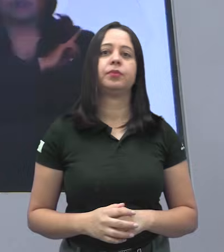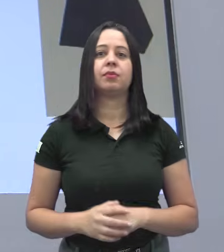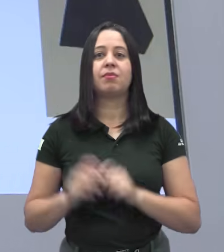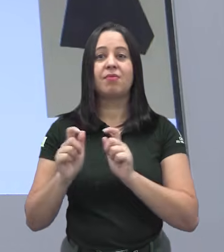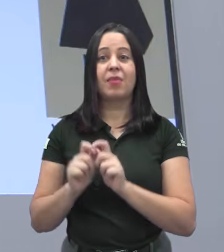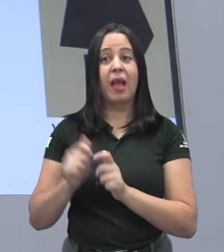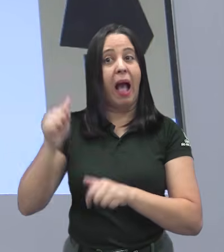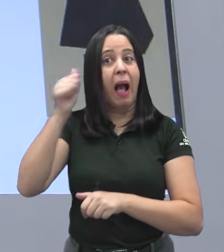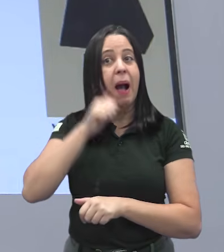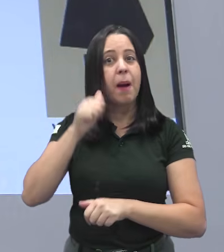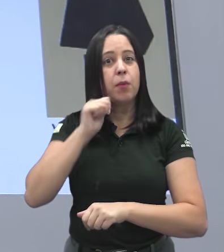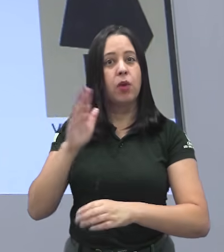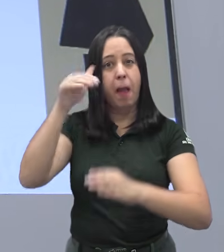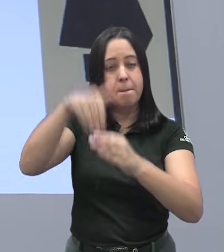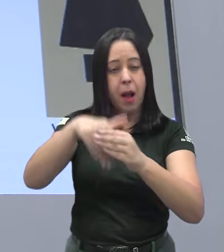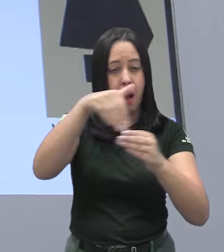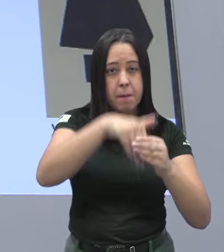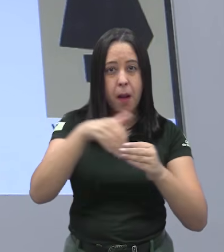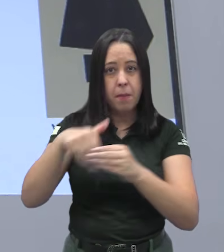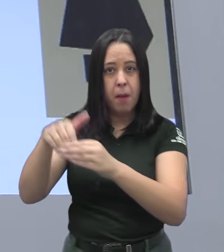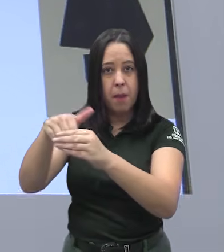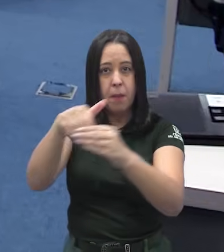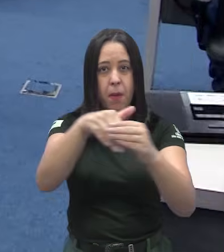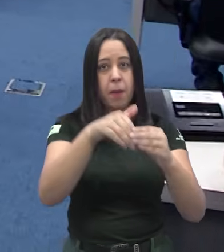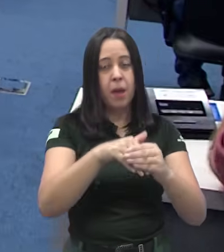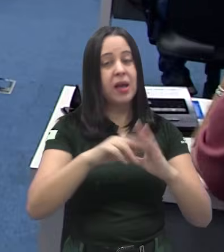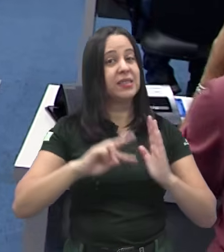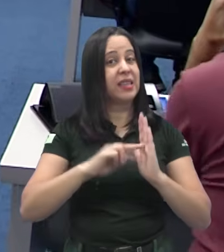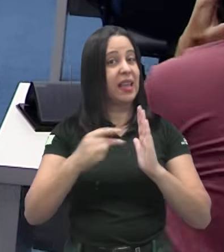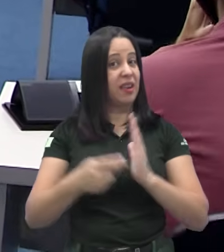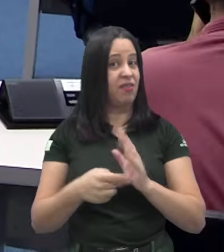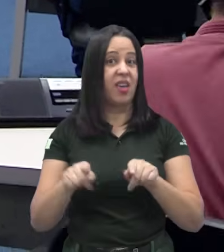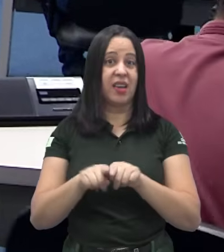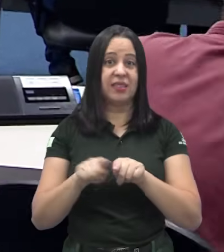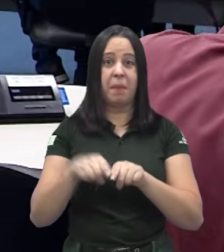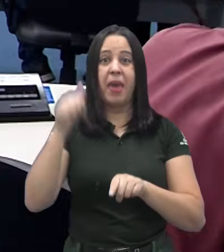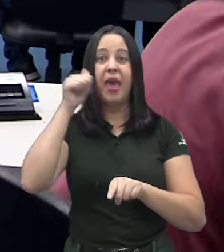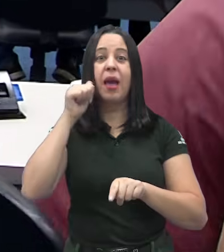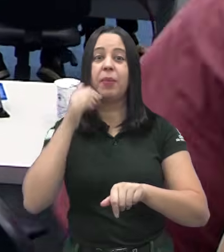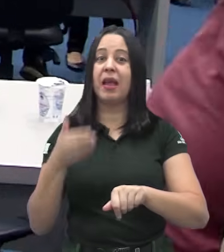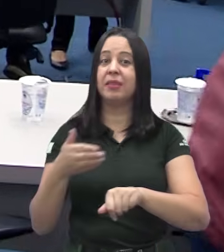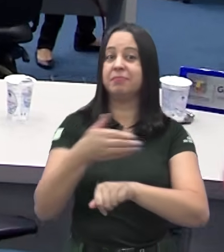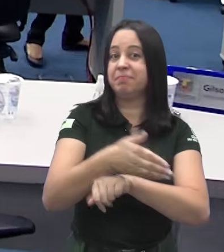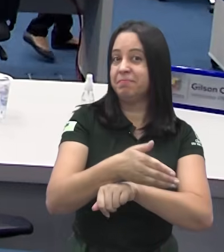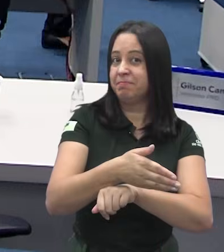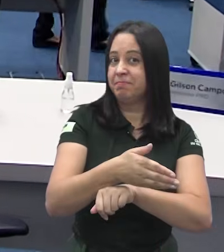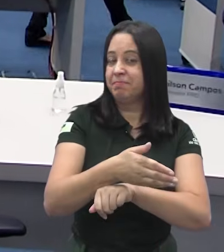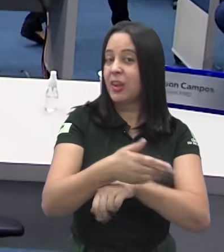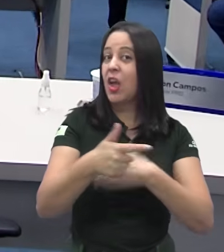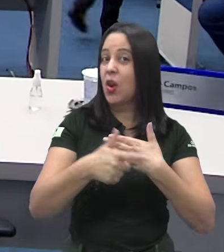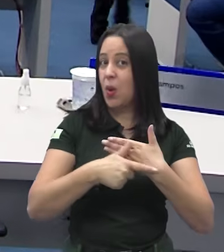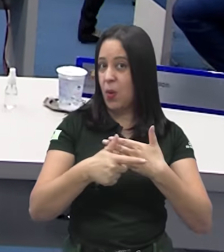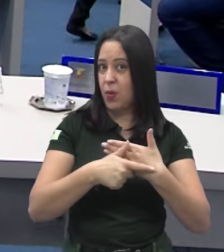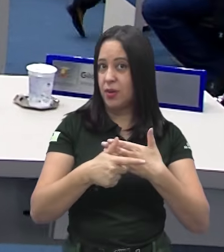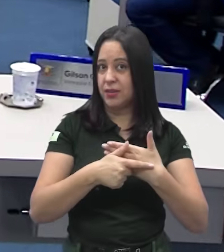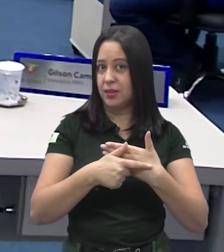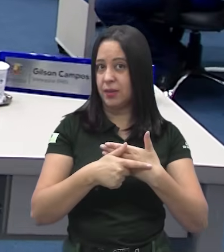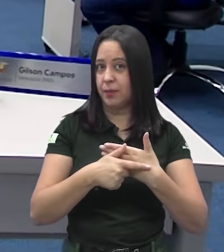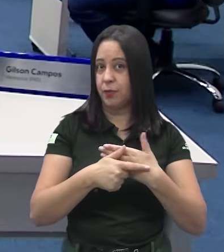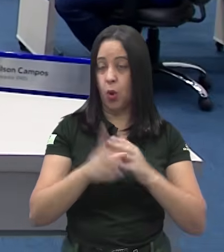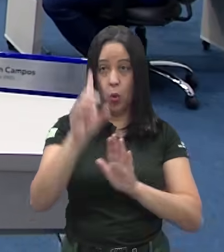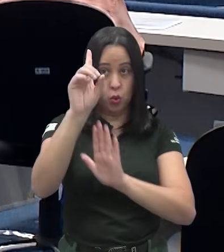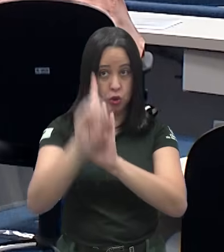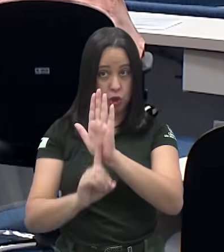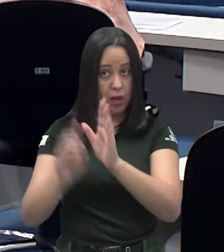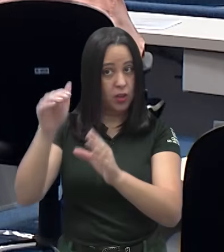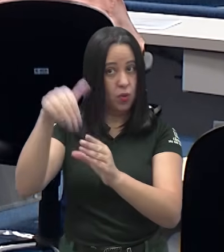Mais mulheres nas urnas também poderia refletir na presença feminina em cargos eletivos, o que não acontece na